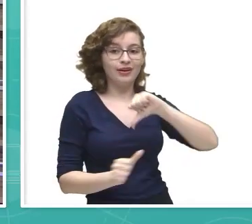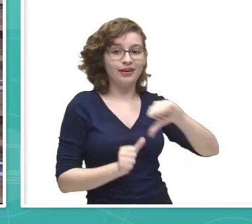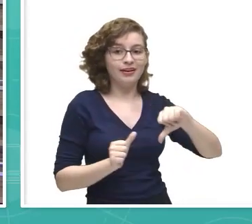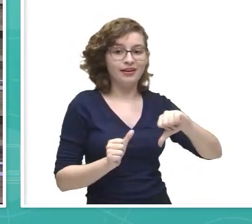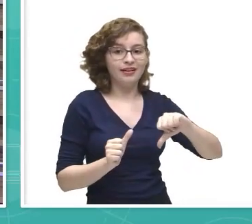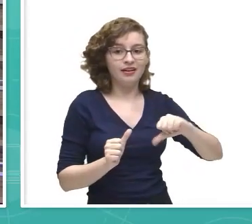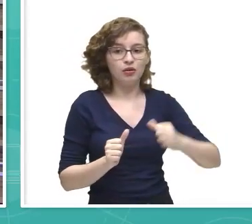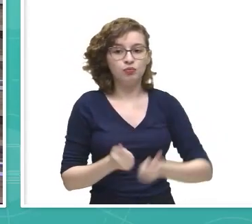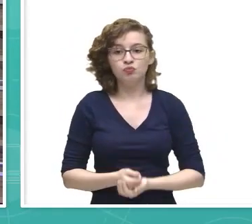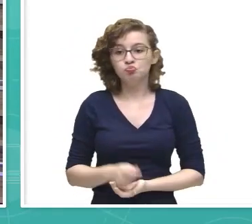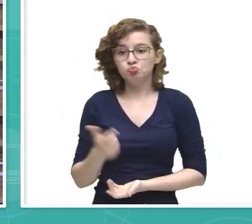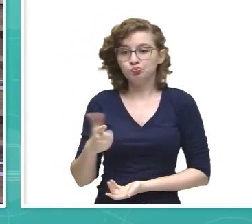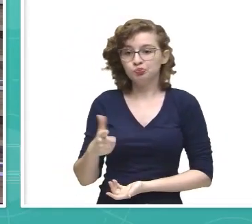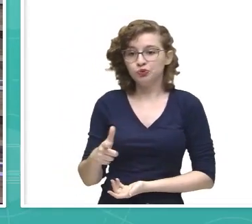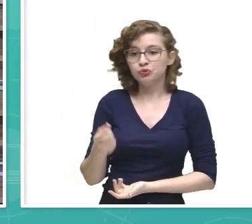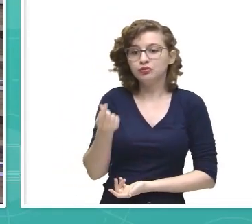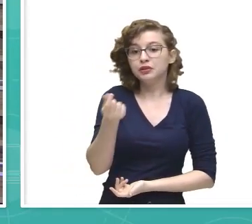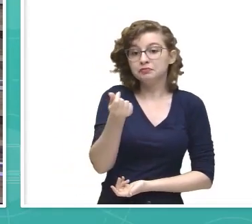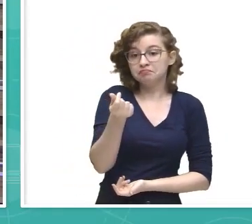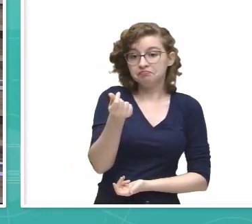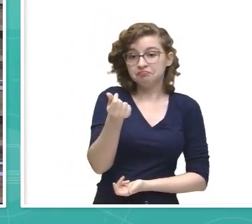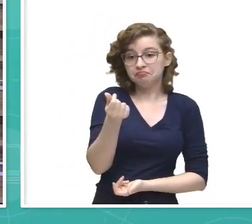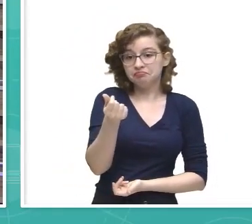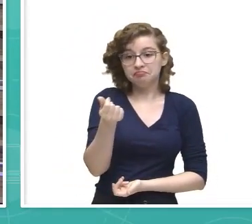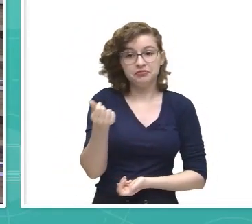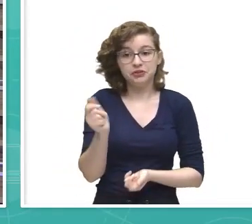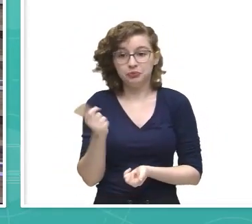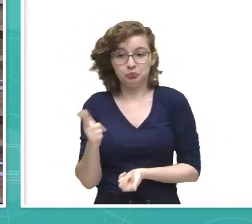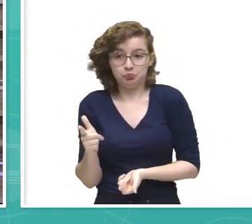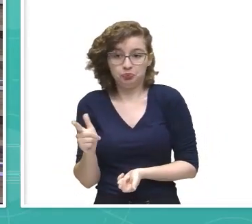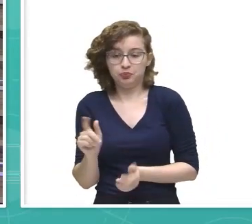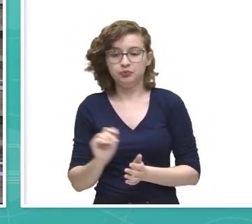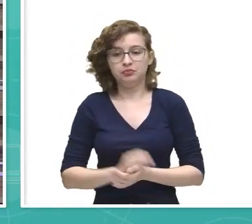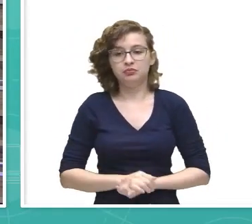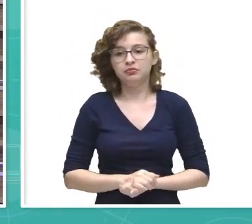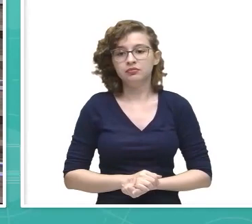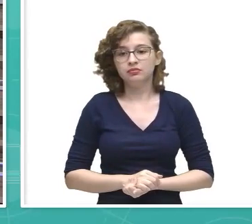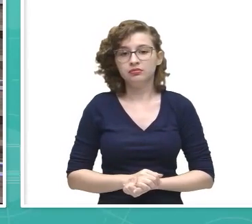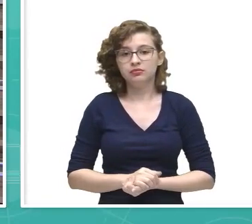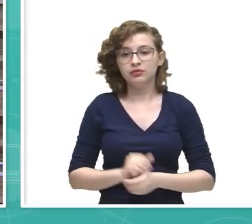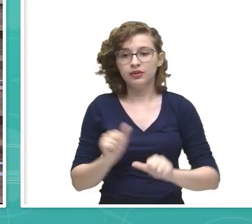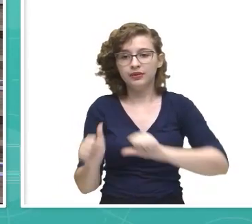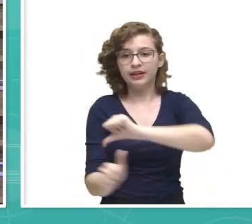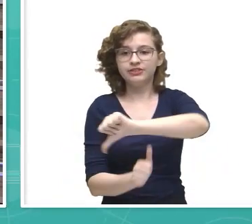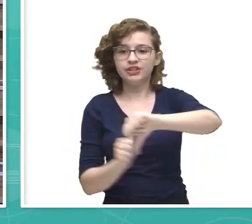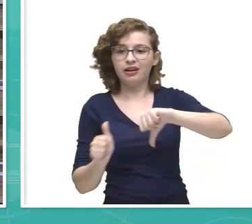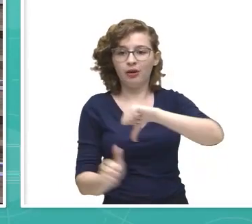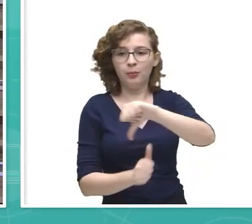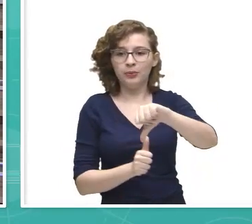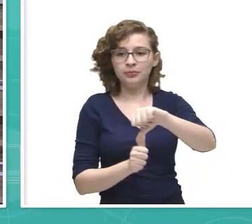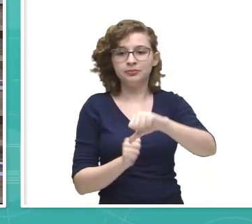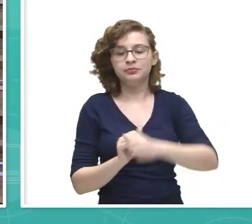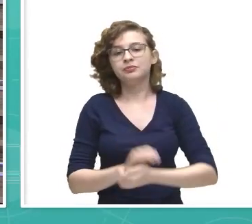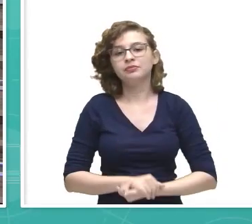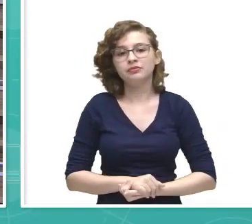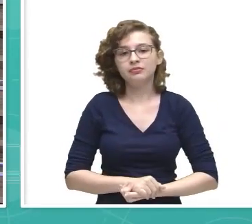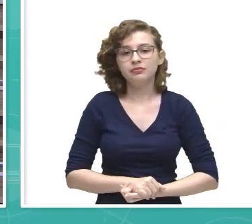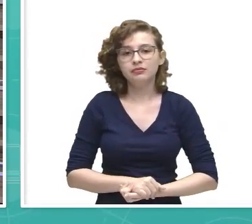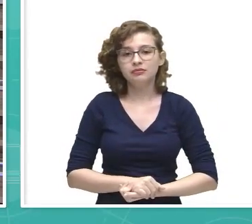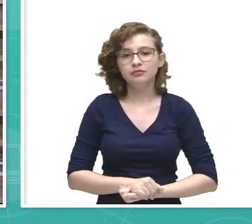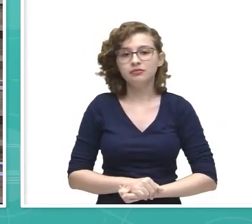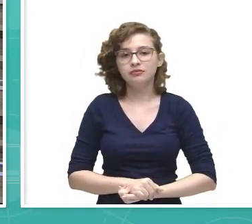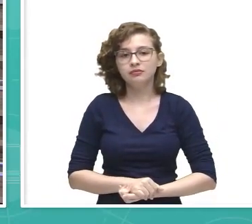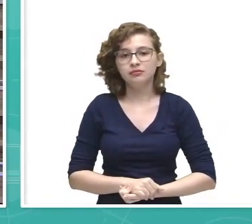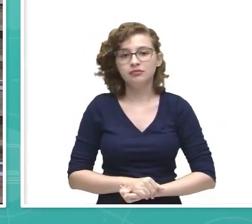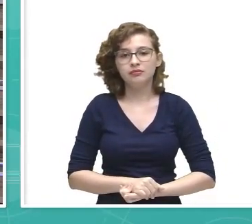uso de uma troca monetária, sem uso de dinheiro, a gente chama essa troca de escambo. Também a gente utiliza